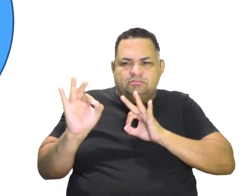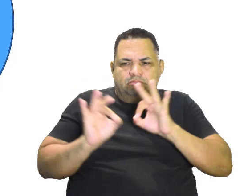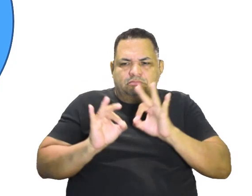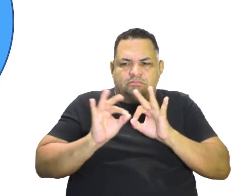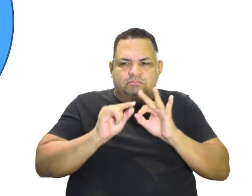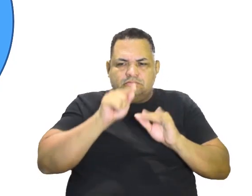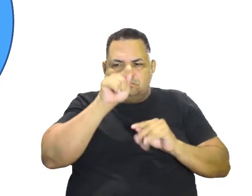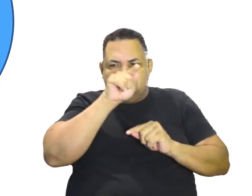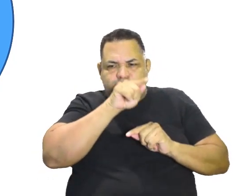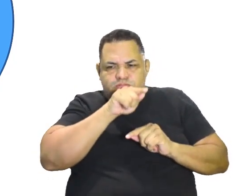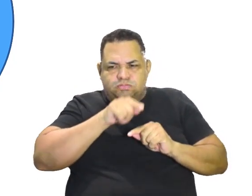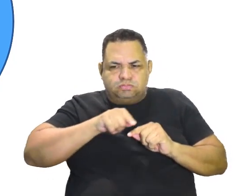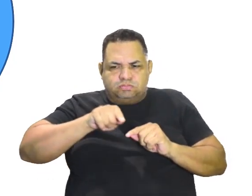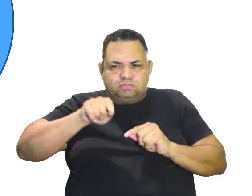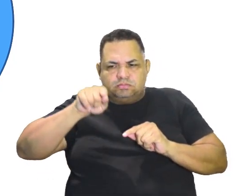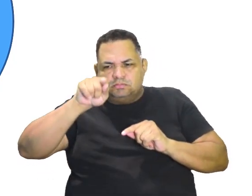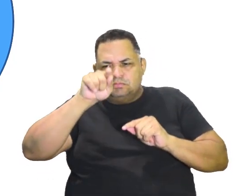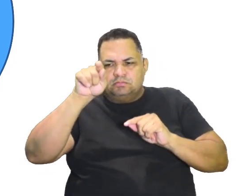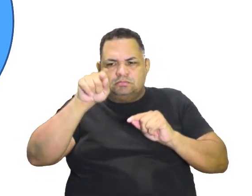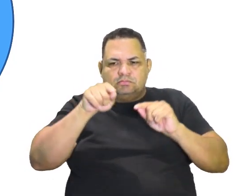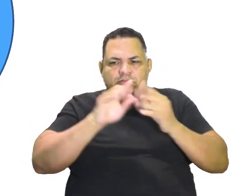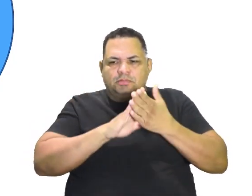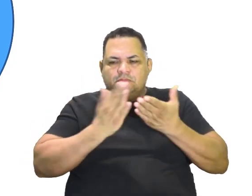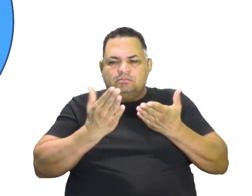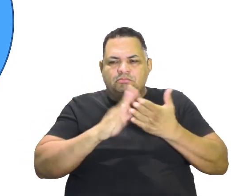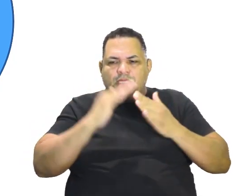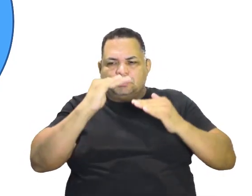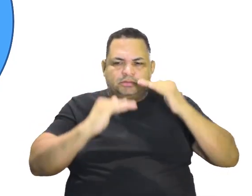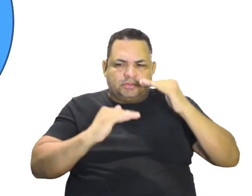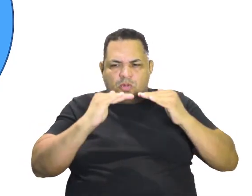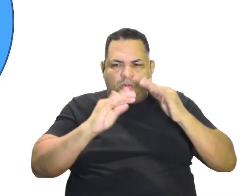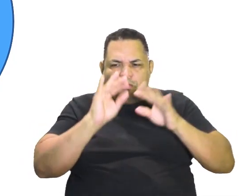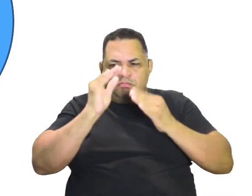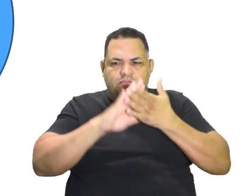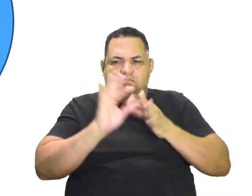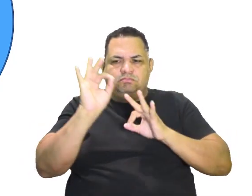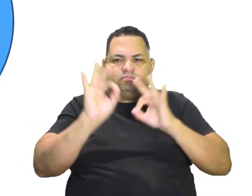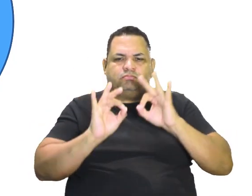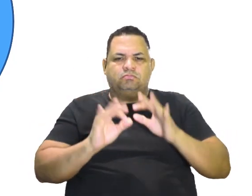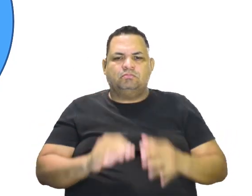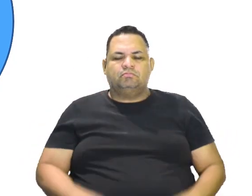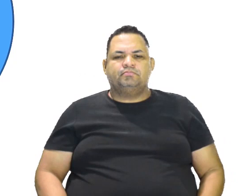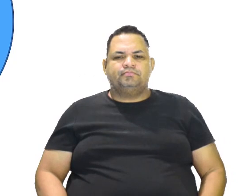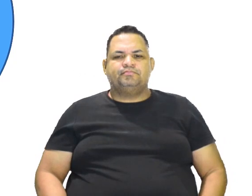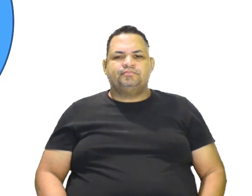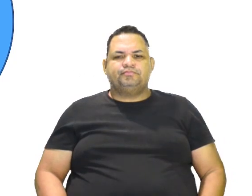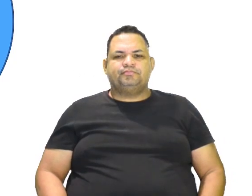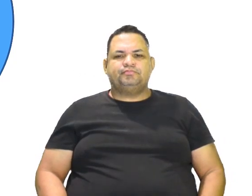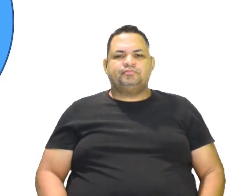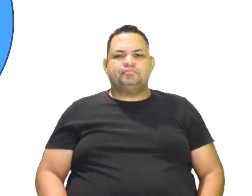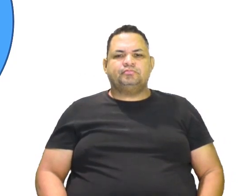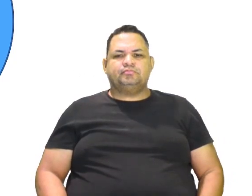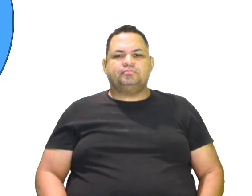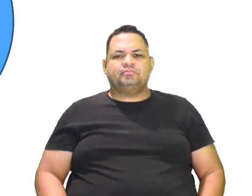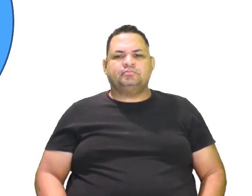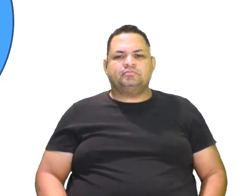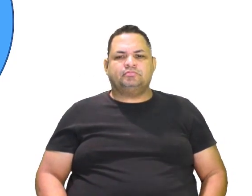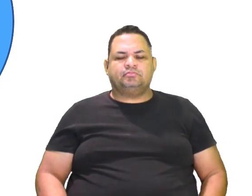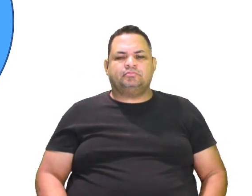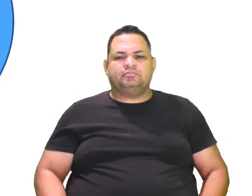tem... assimétrica quer dizer desigual. A palavra assimétrica, que vem de